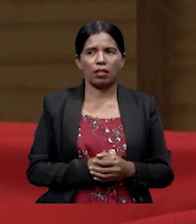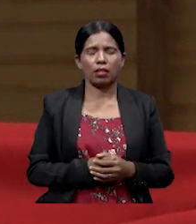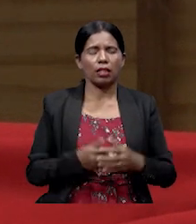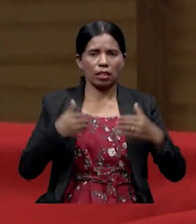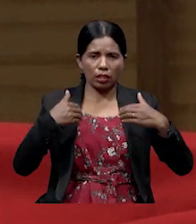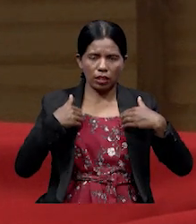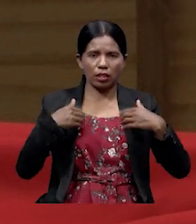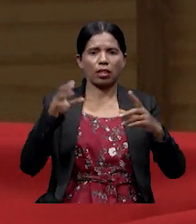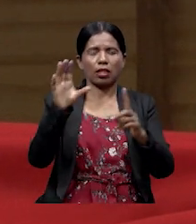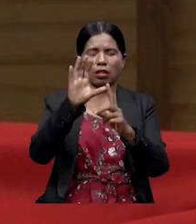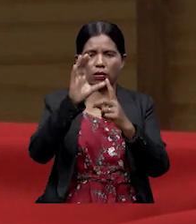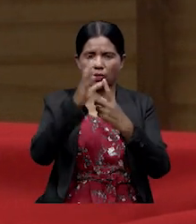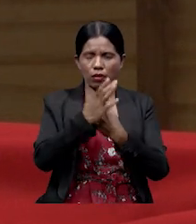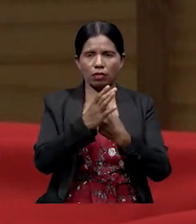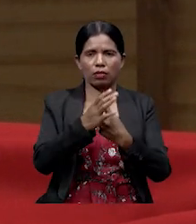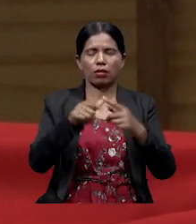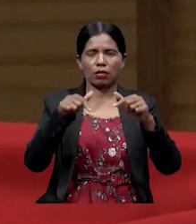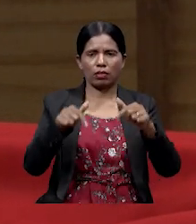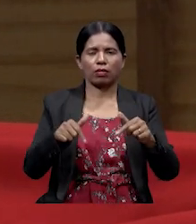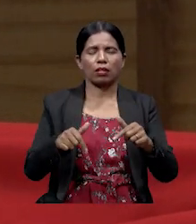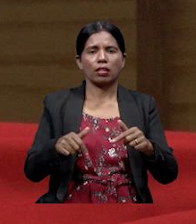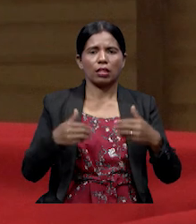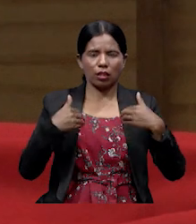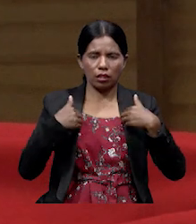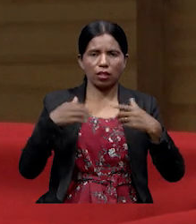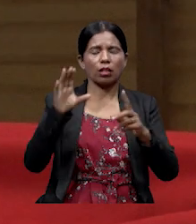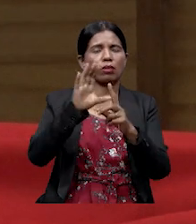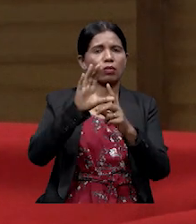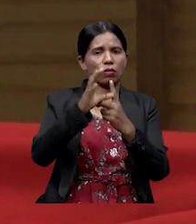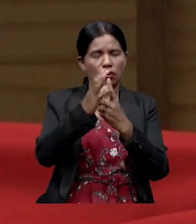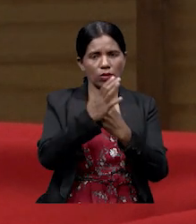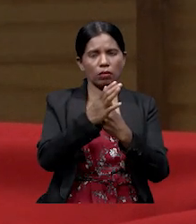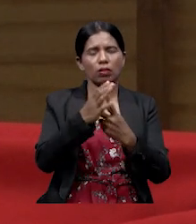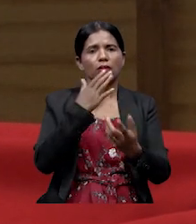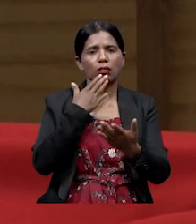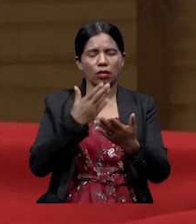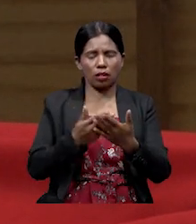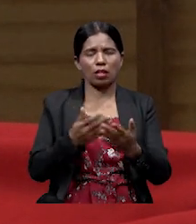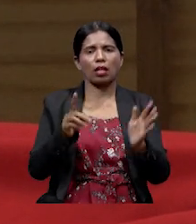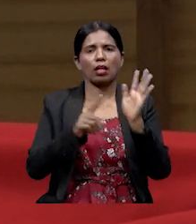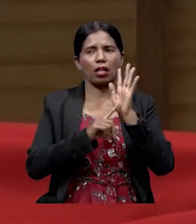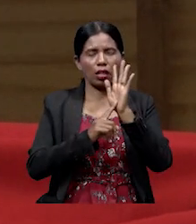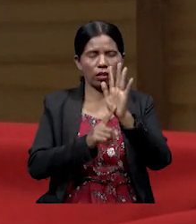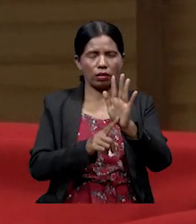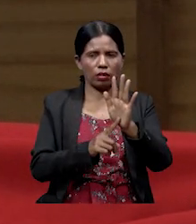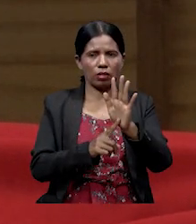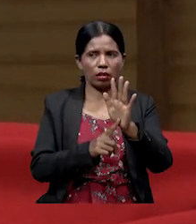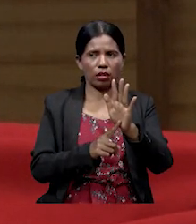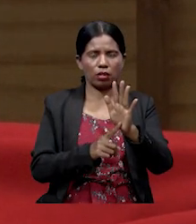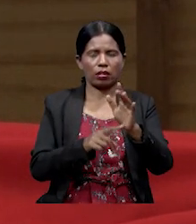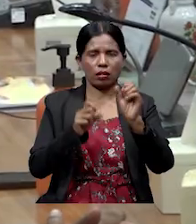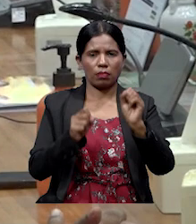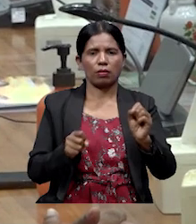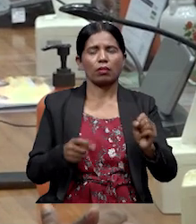cultura, enraizada na cultura, esta vocação, esta inclinação pela